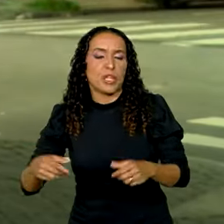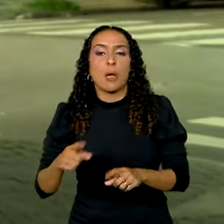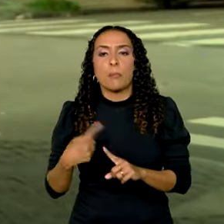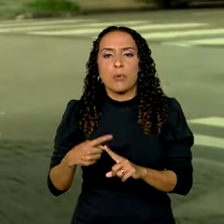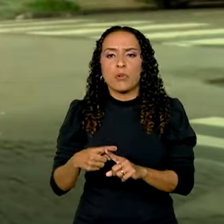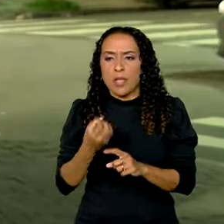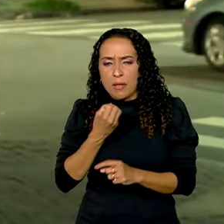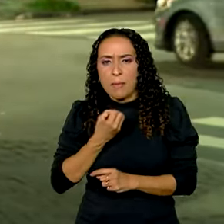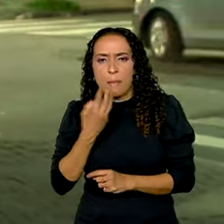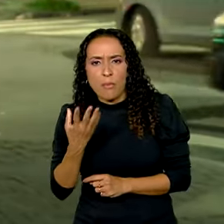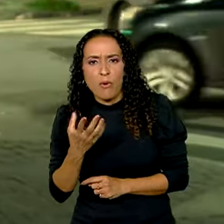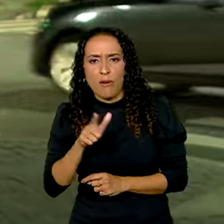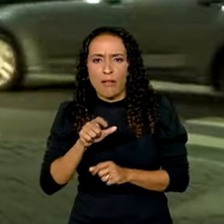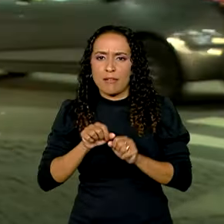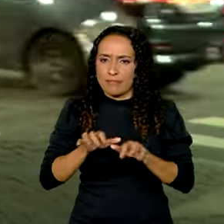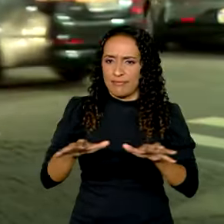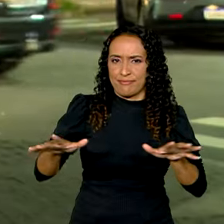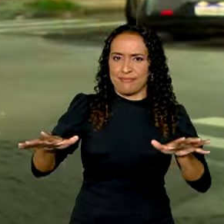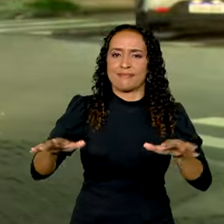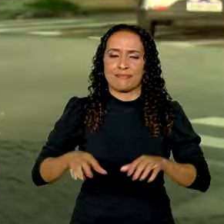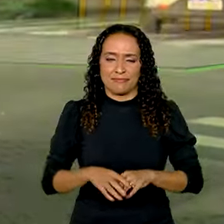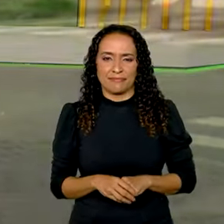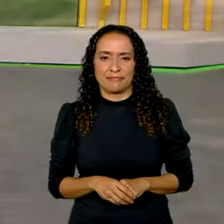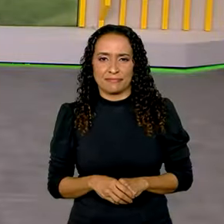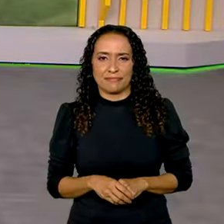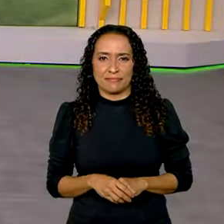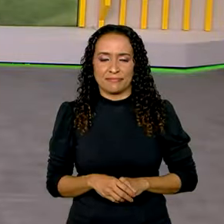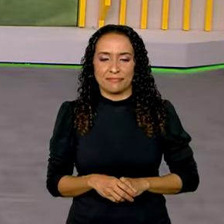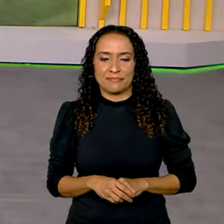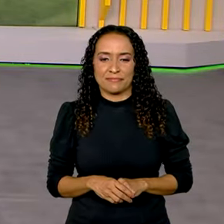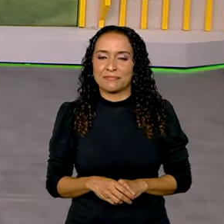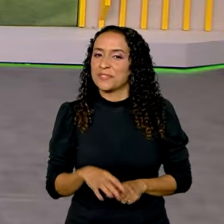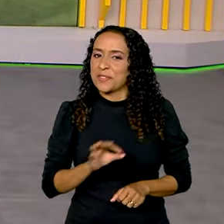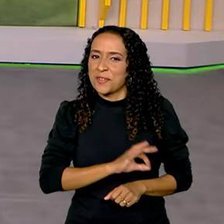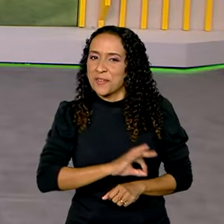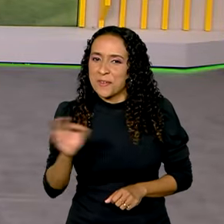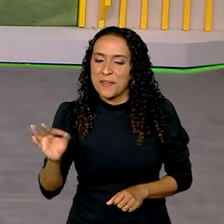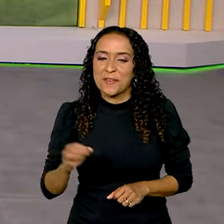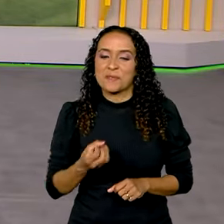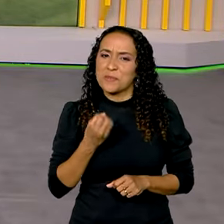benefícios também ficam mais fragmentados, Carol. Excelente,